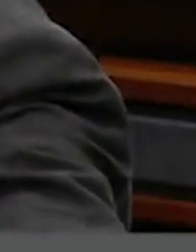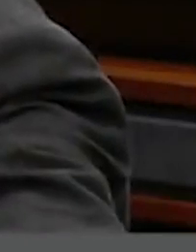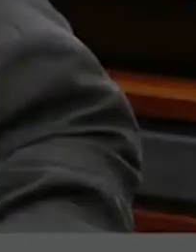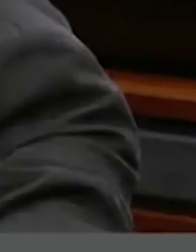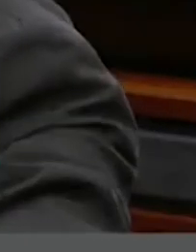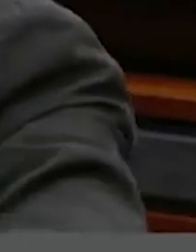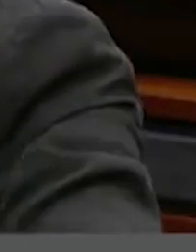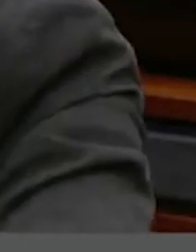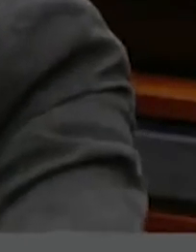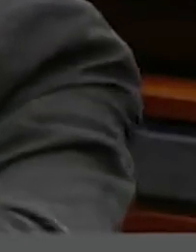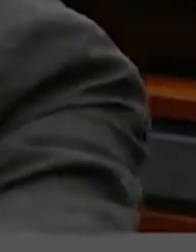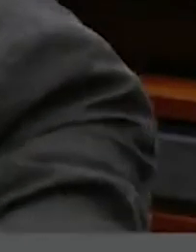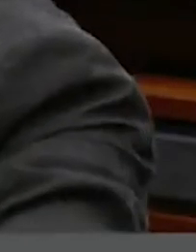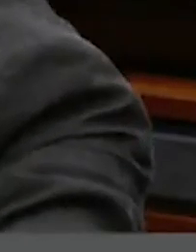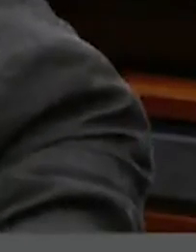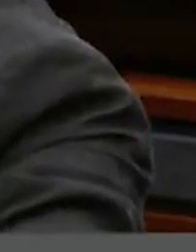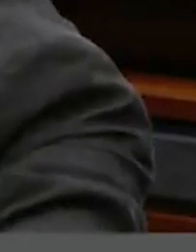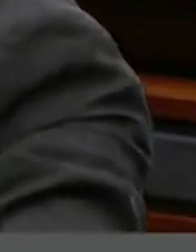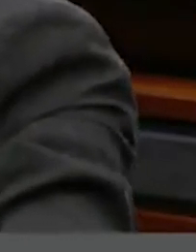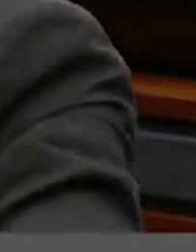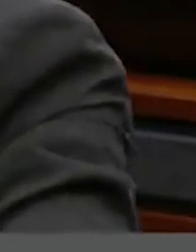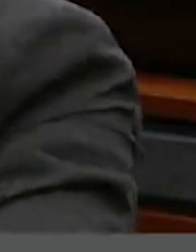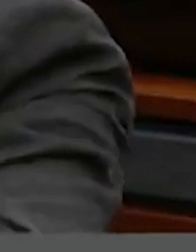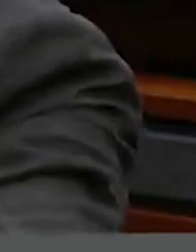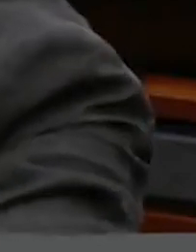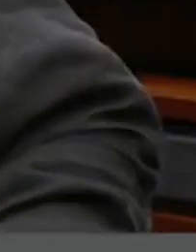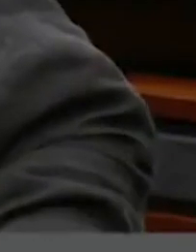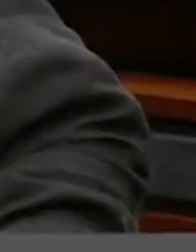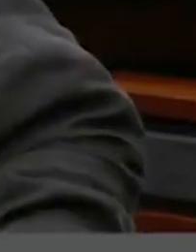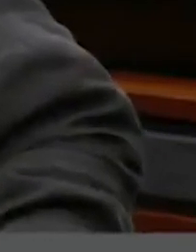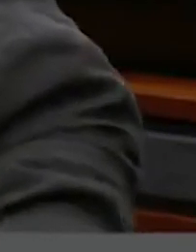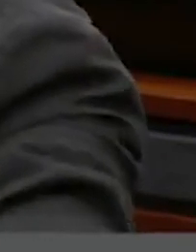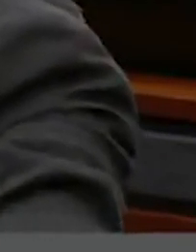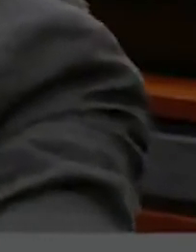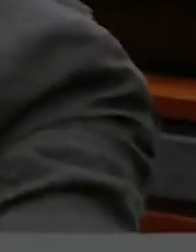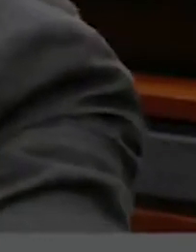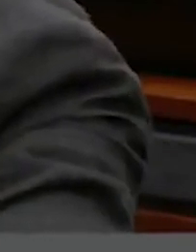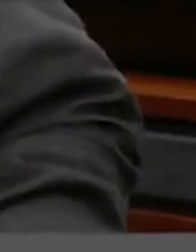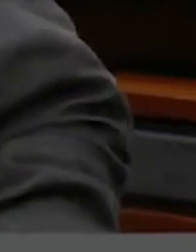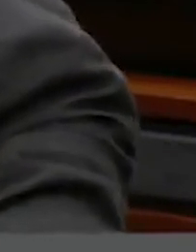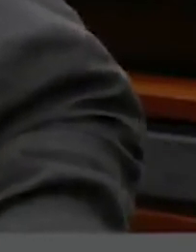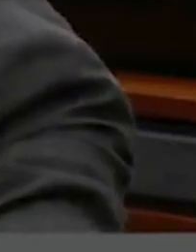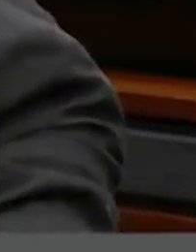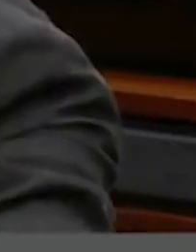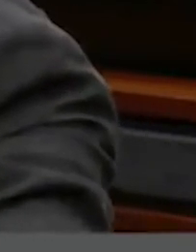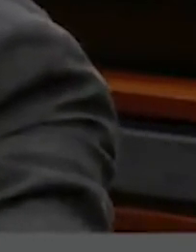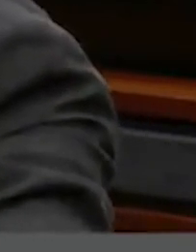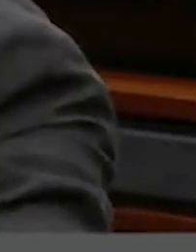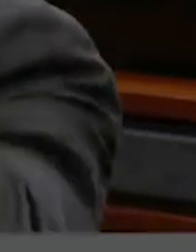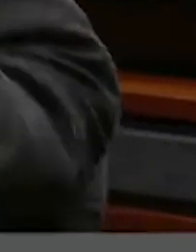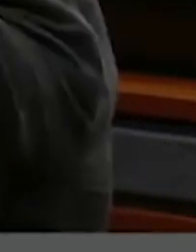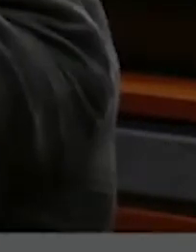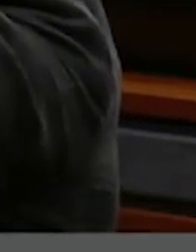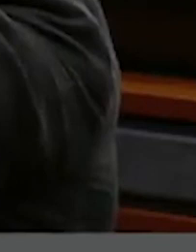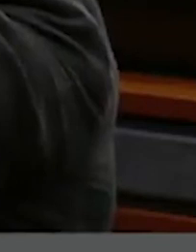crianças. Imposto sobre fortunas, imposto sobre herança, redução dos benefícios.